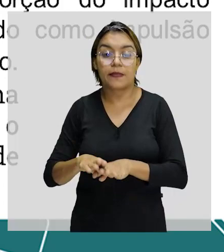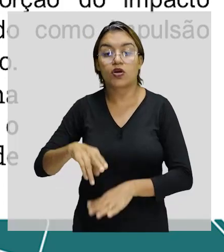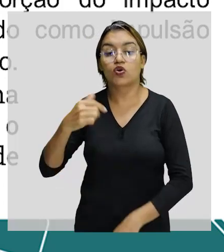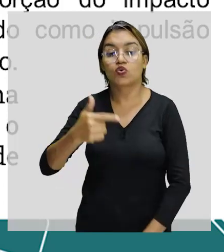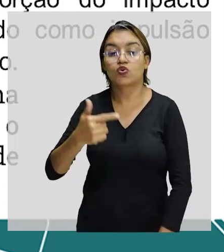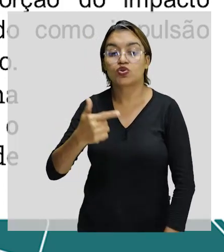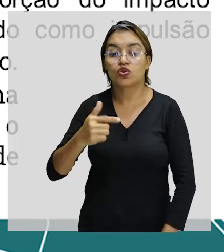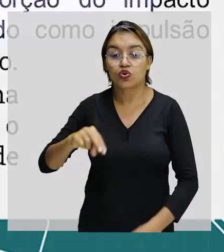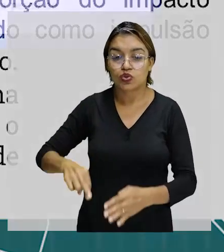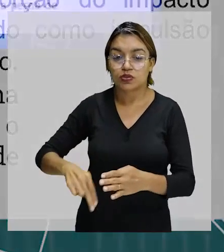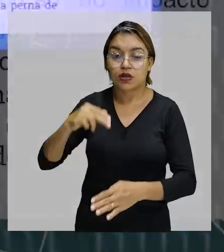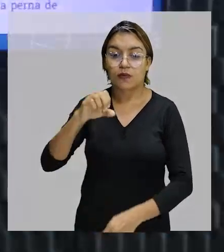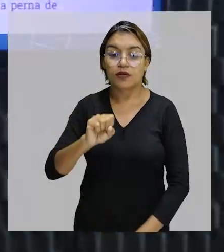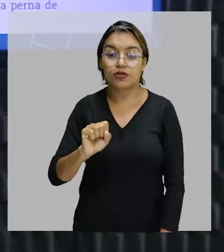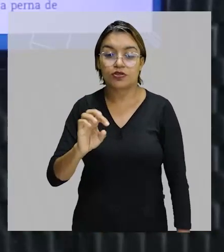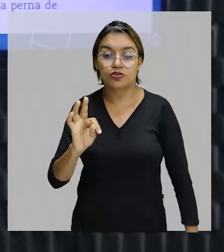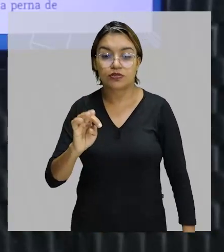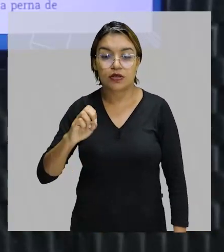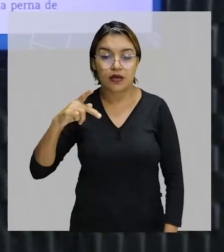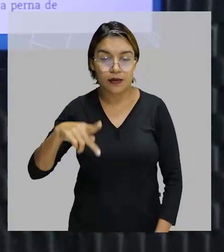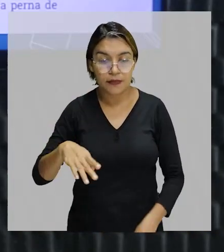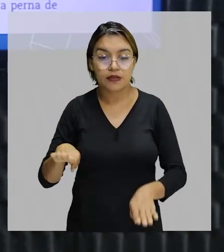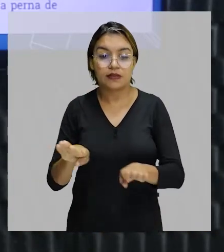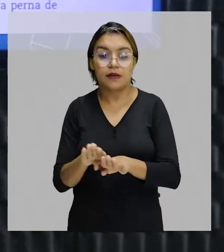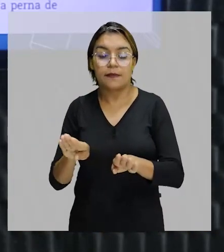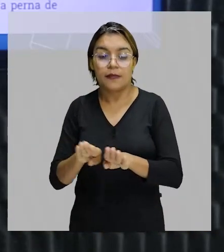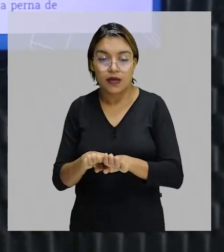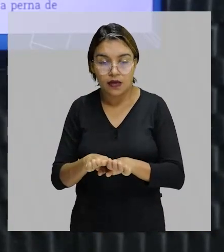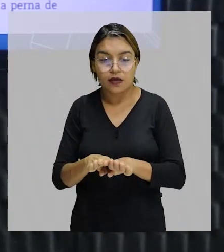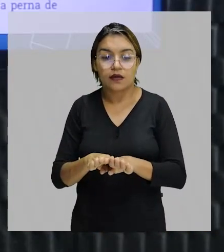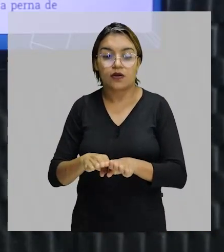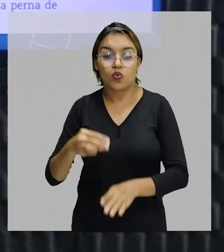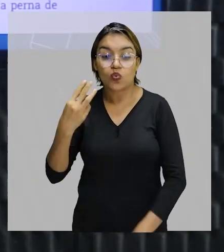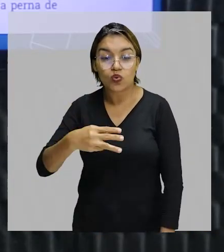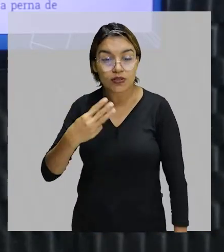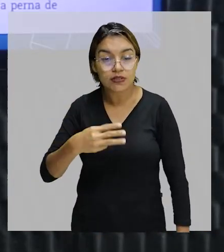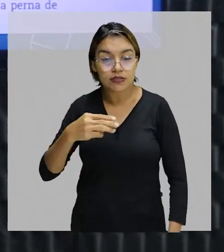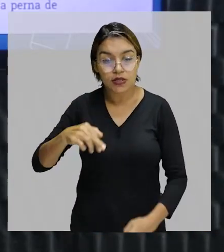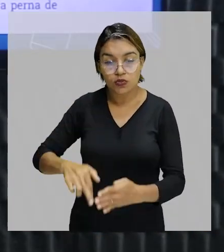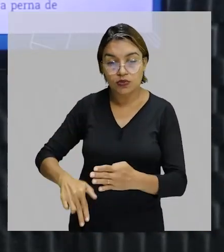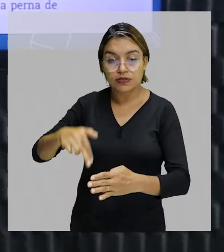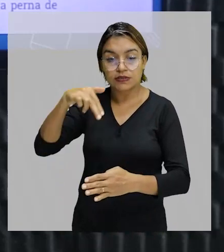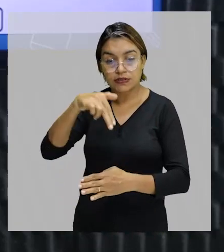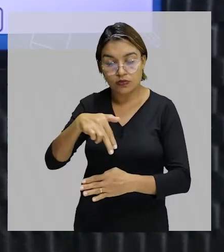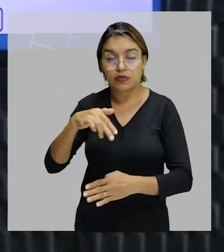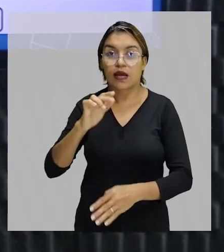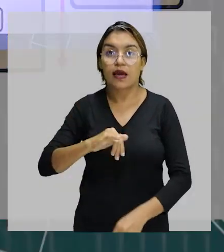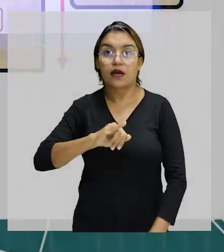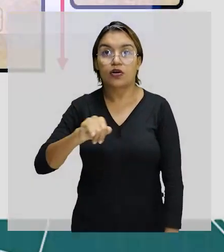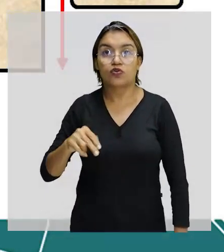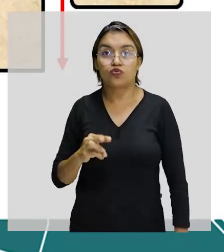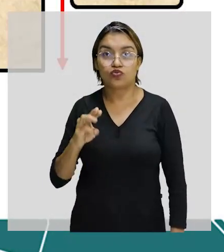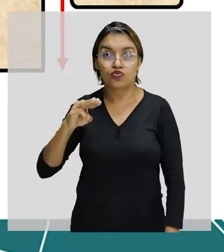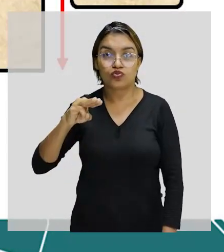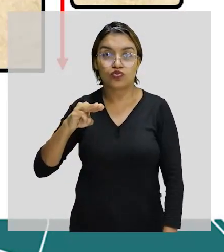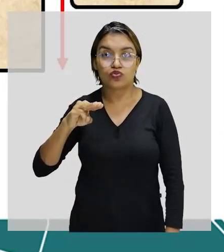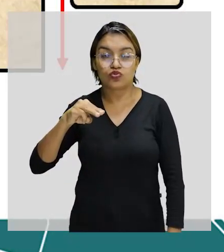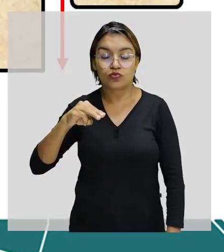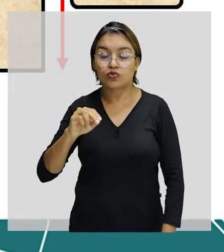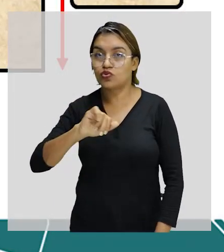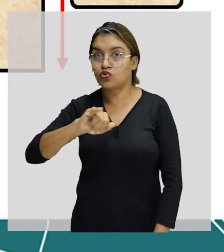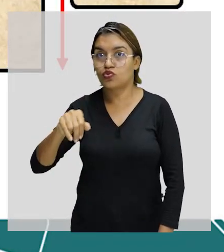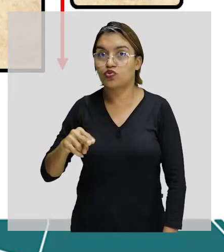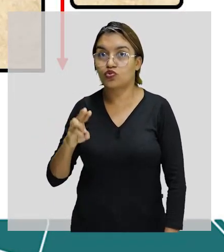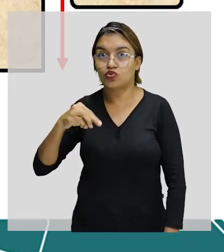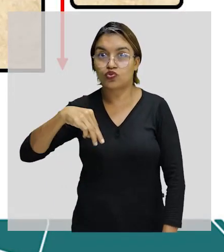step e o terceiro salto que é o jump, que é quando o atleta vai lançar-se à caixa de areia. A área de